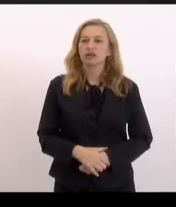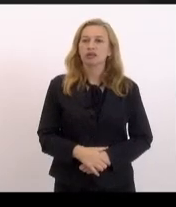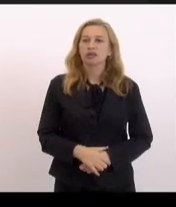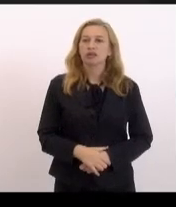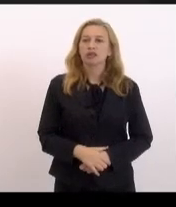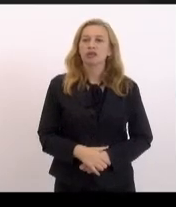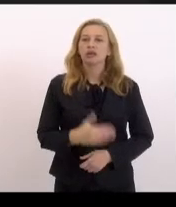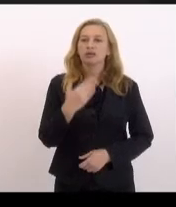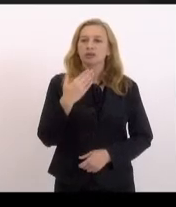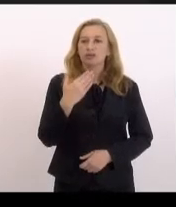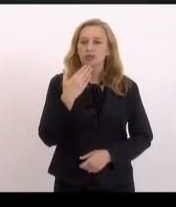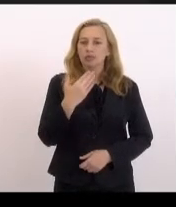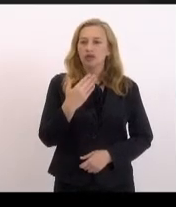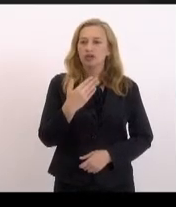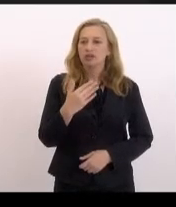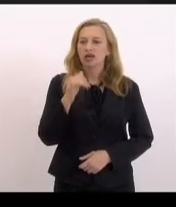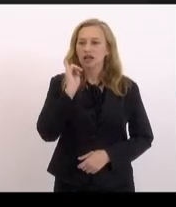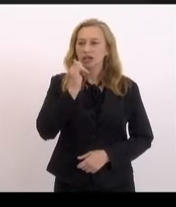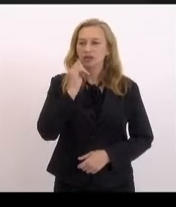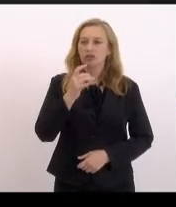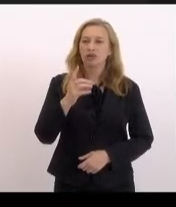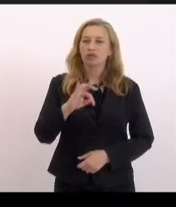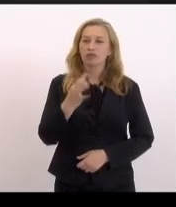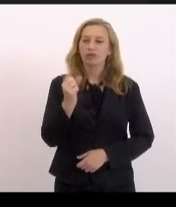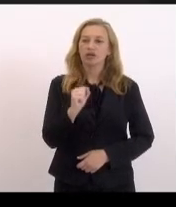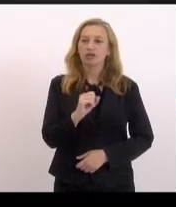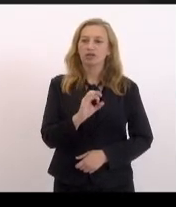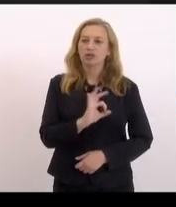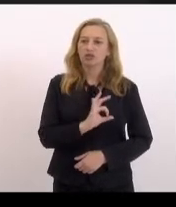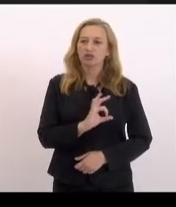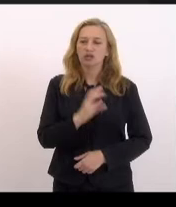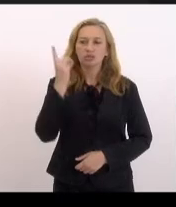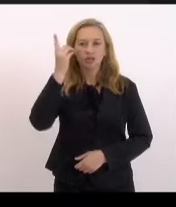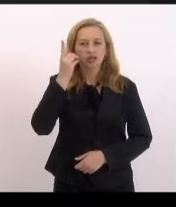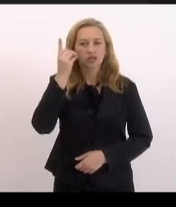Presidência designa a relatora, a deputada Marta Rocha. Qual